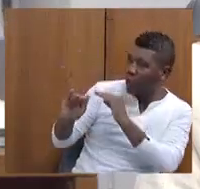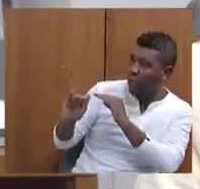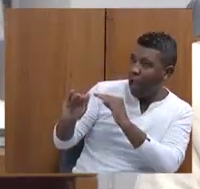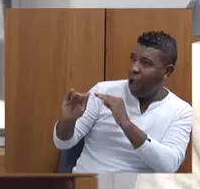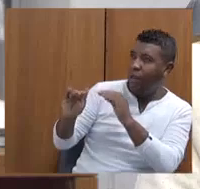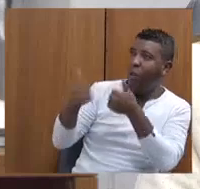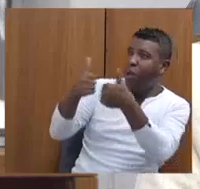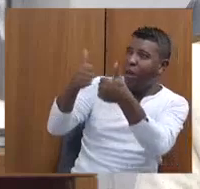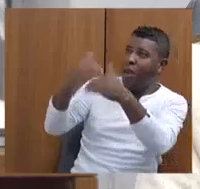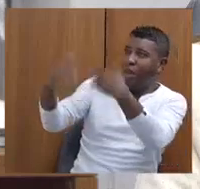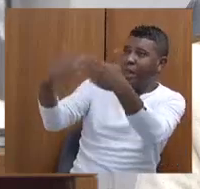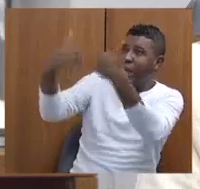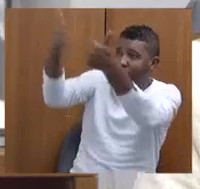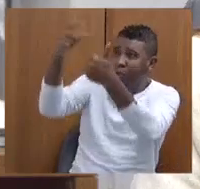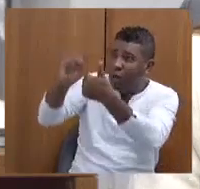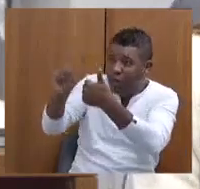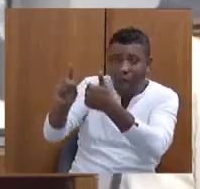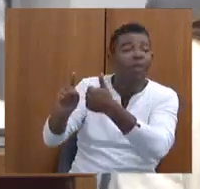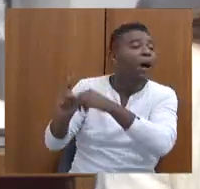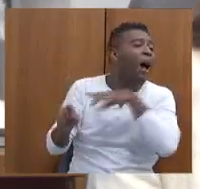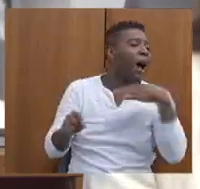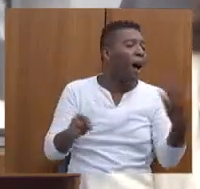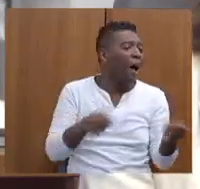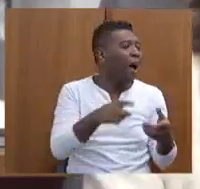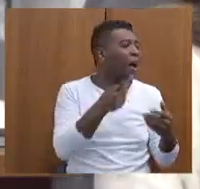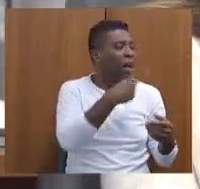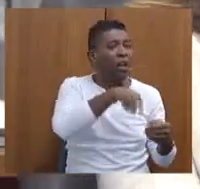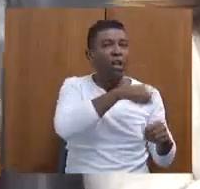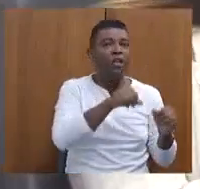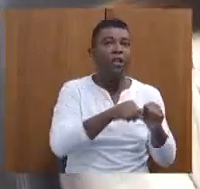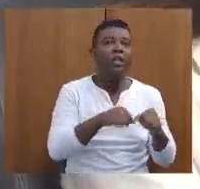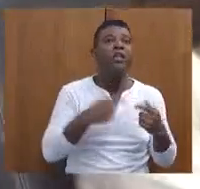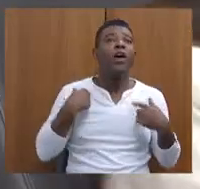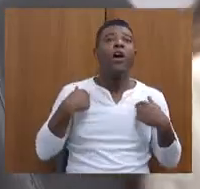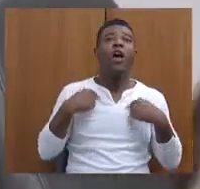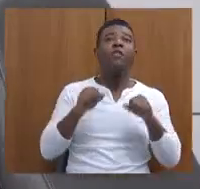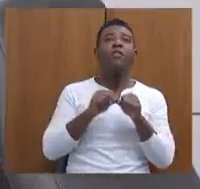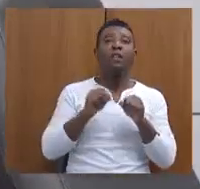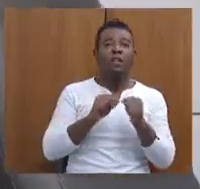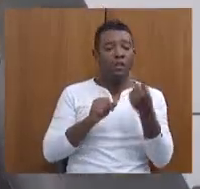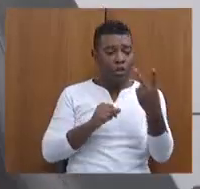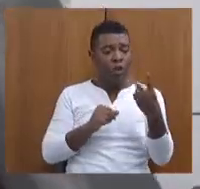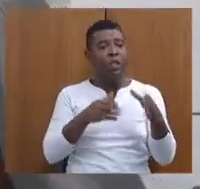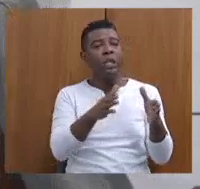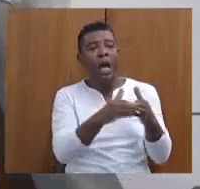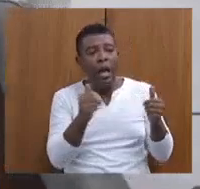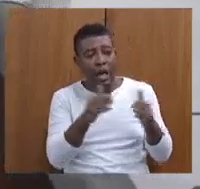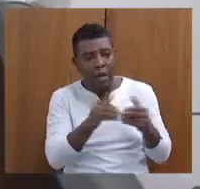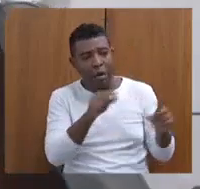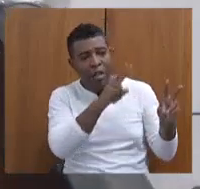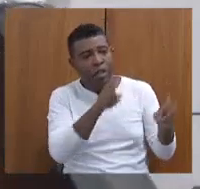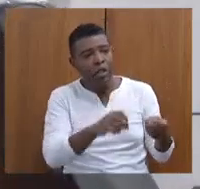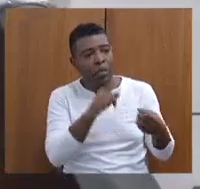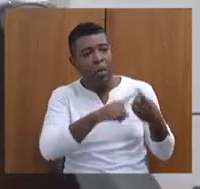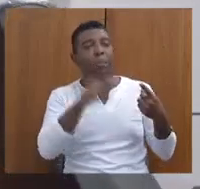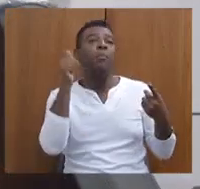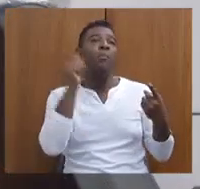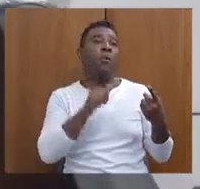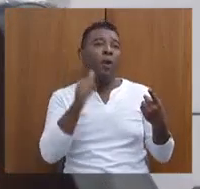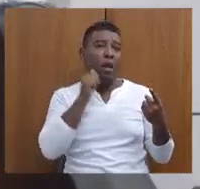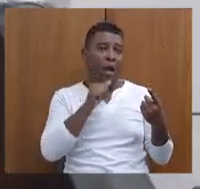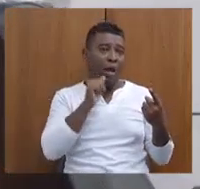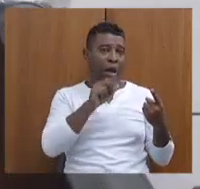a defesa dos interesses de Minas Gerais então vou fazer presente os dois requerimentos em relação à questão das mulheres é em relação à